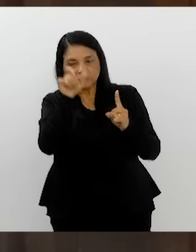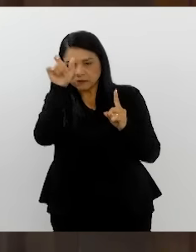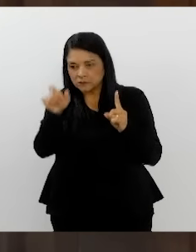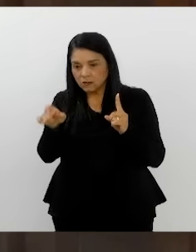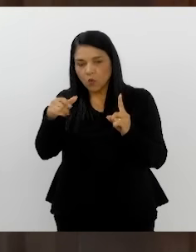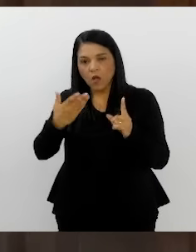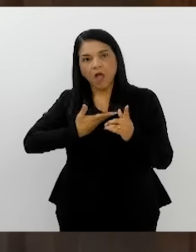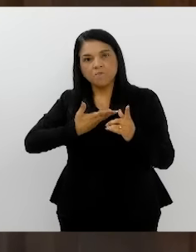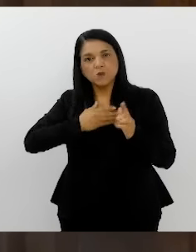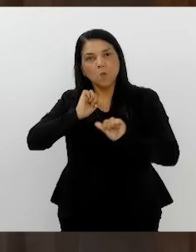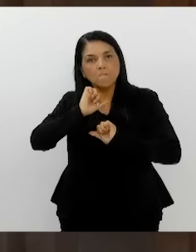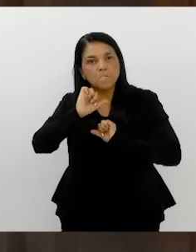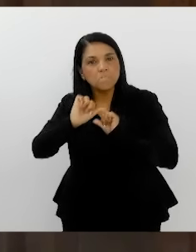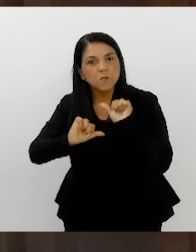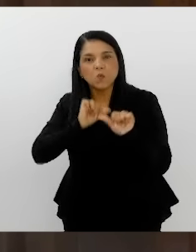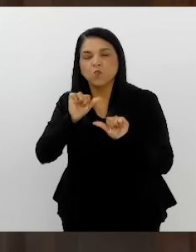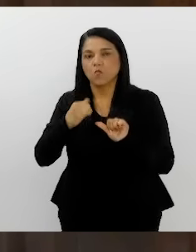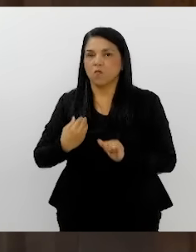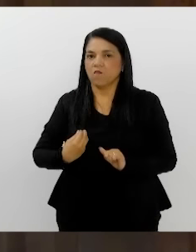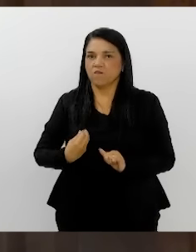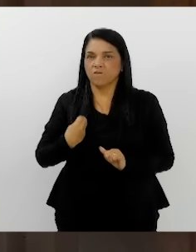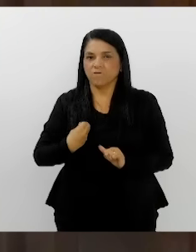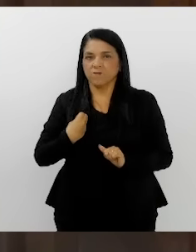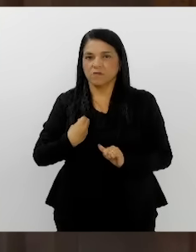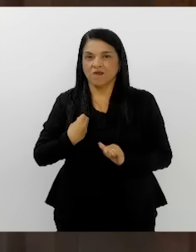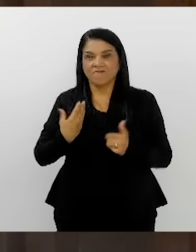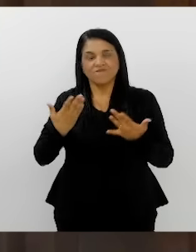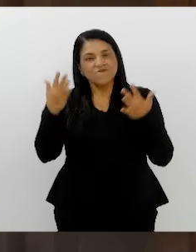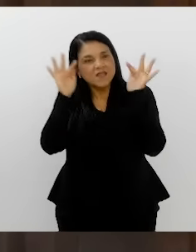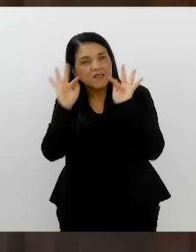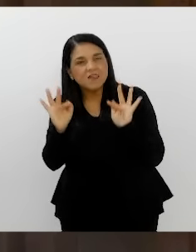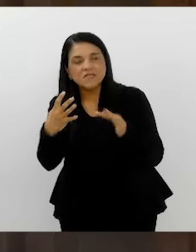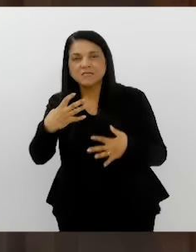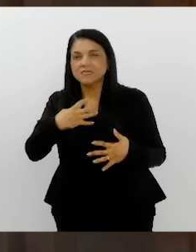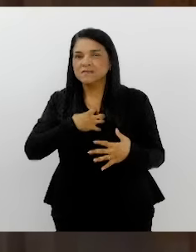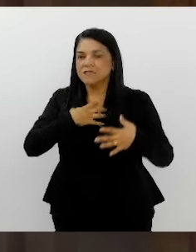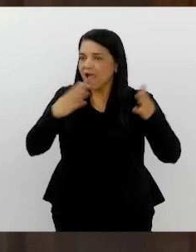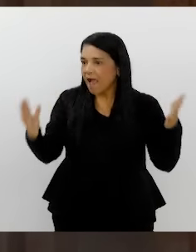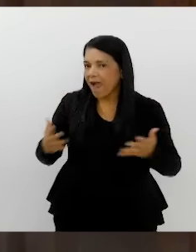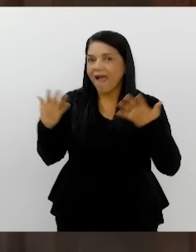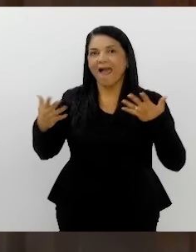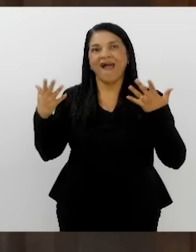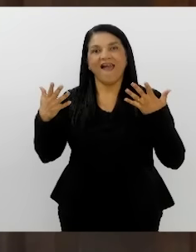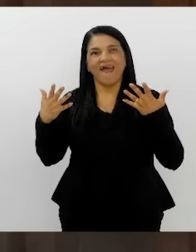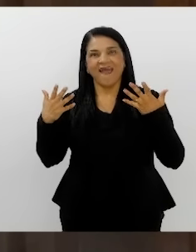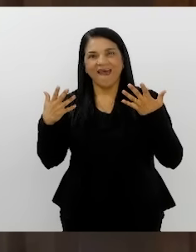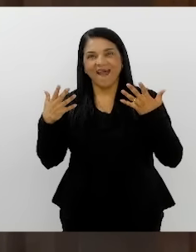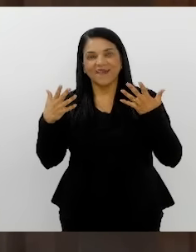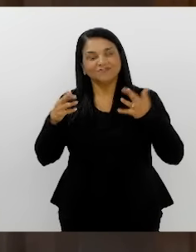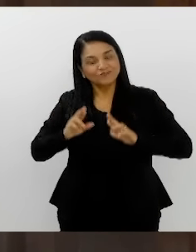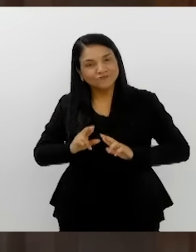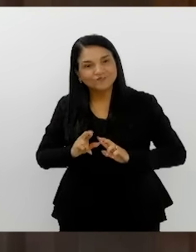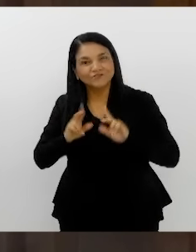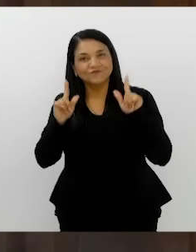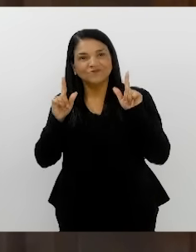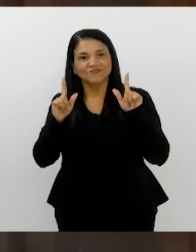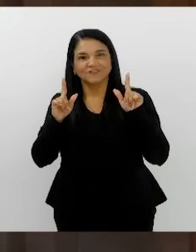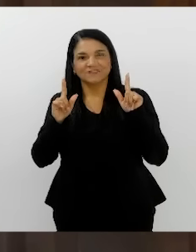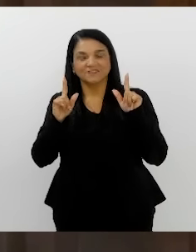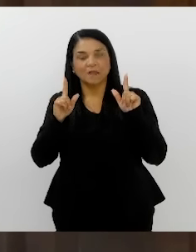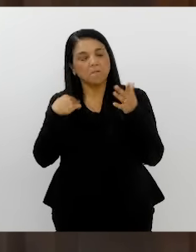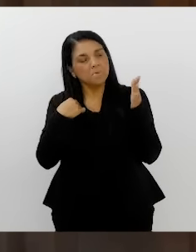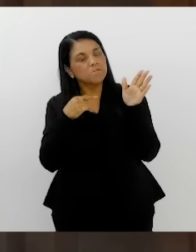mudado, transformado, estava mais feliz, estava mais entusiasmado, estava diferente. E perguntou a